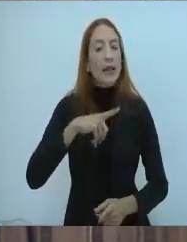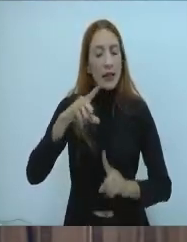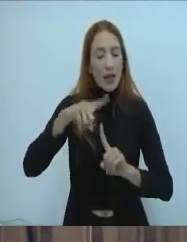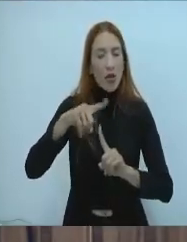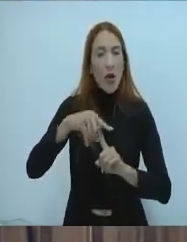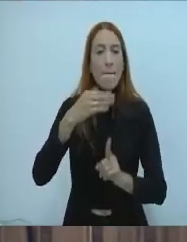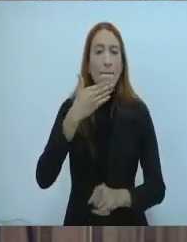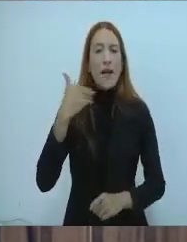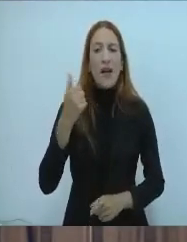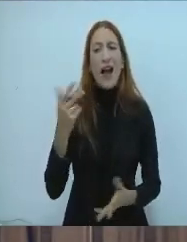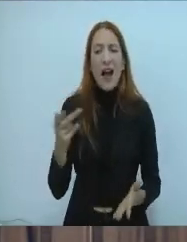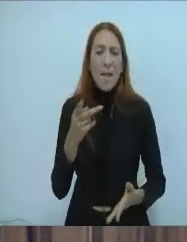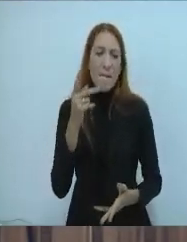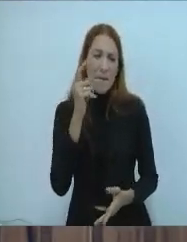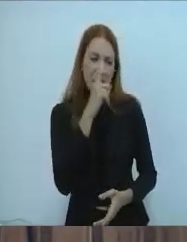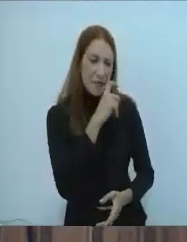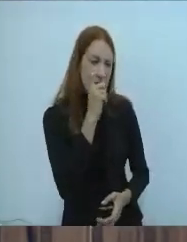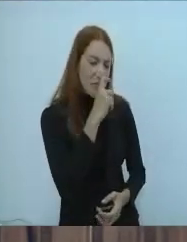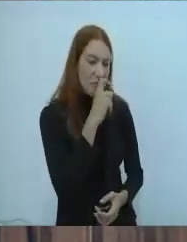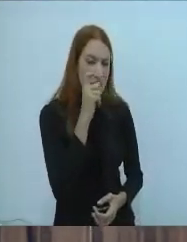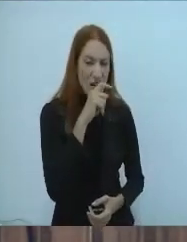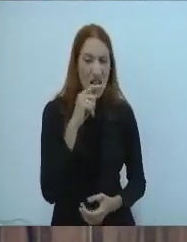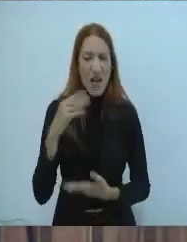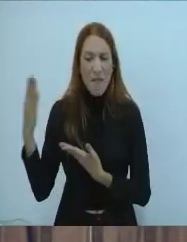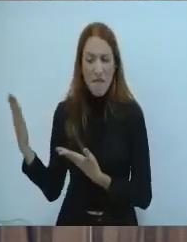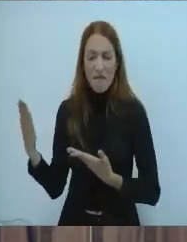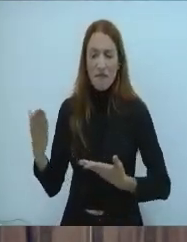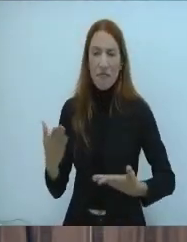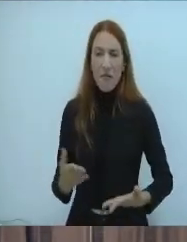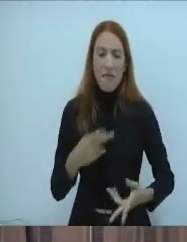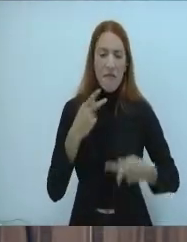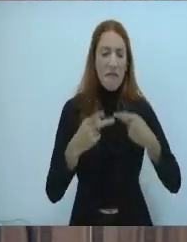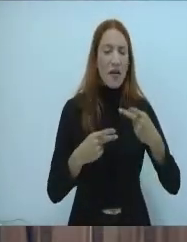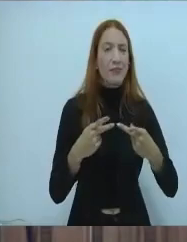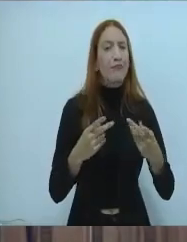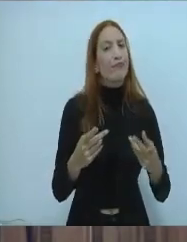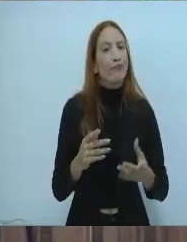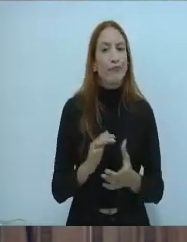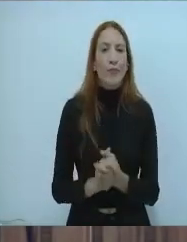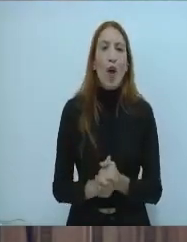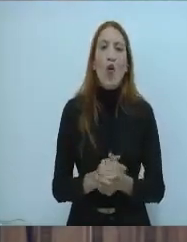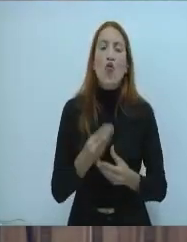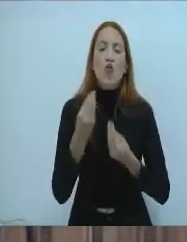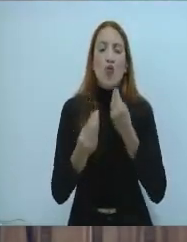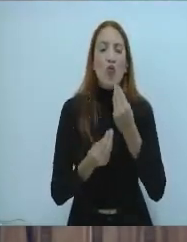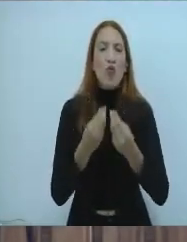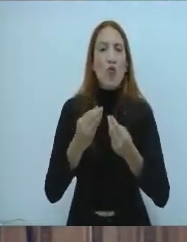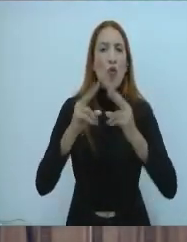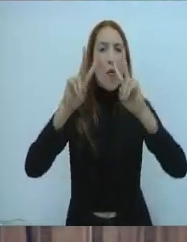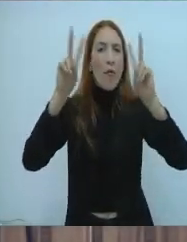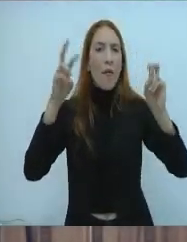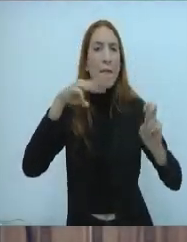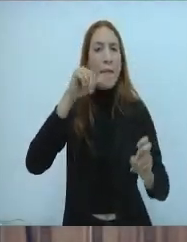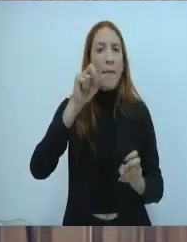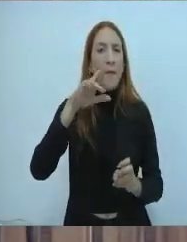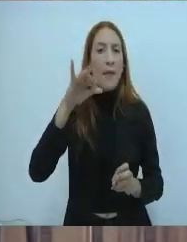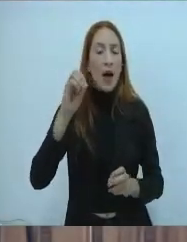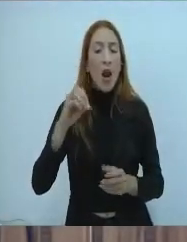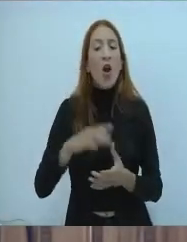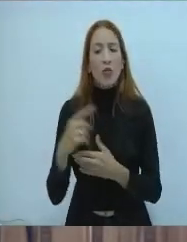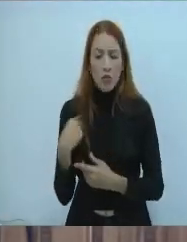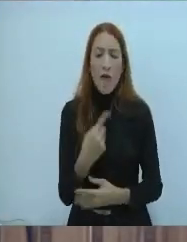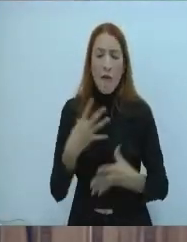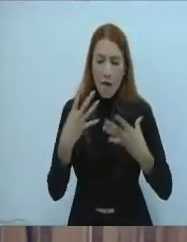aos hipócritas aqueles que sobem aqui saibam Como disse Mário Covas nós vamos